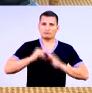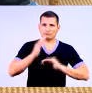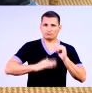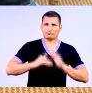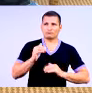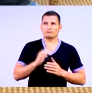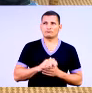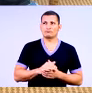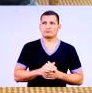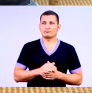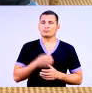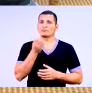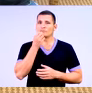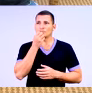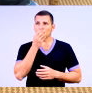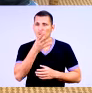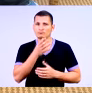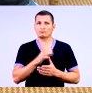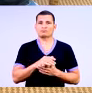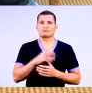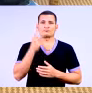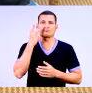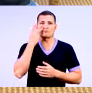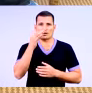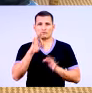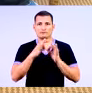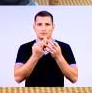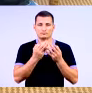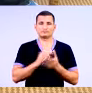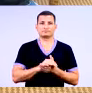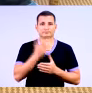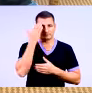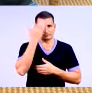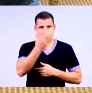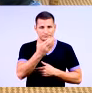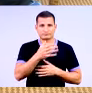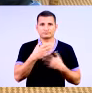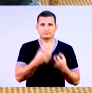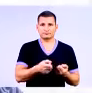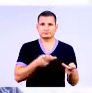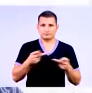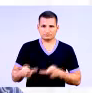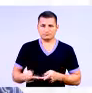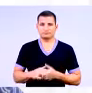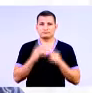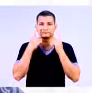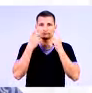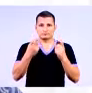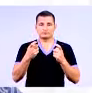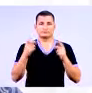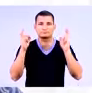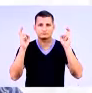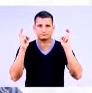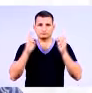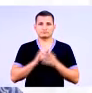ser um bom membro de família, né? Jean, obrigado por ter aceito o convite. Acho que foi bem interessante esse assunto. Eu também